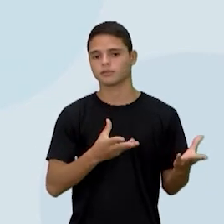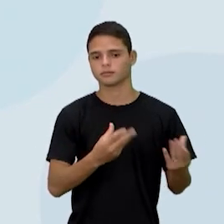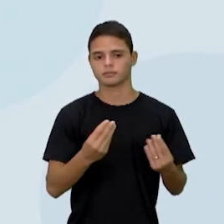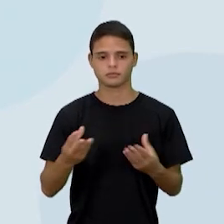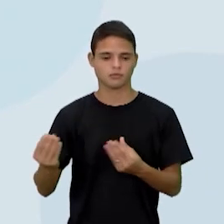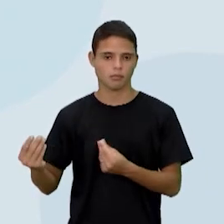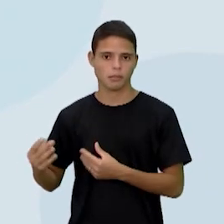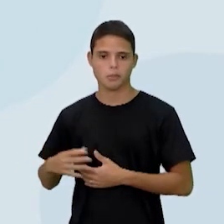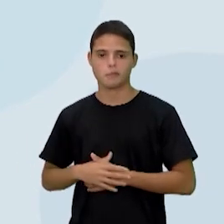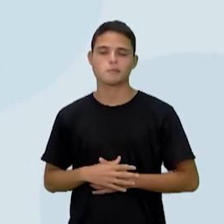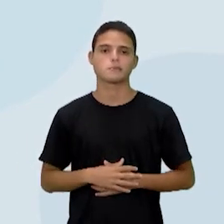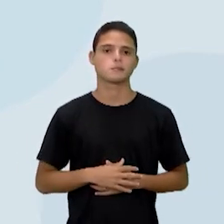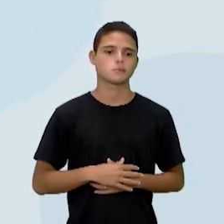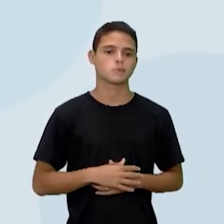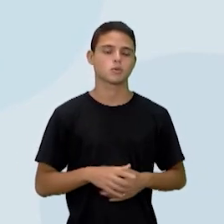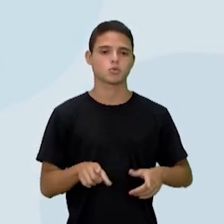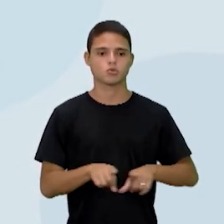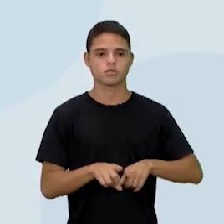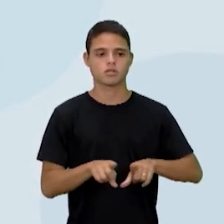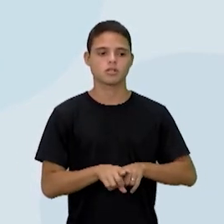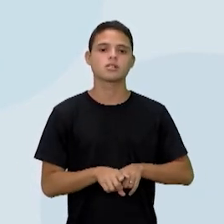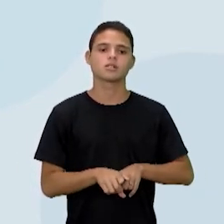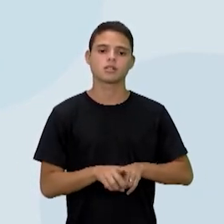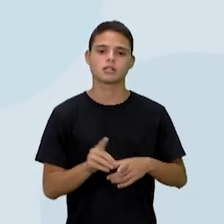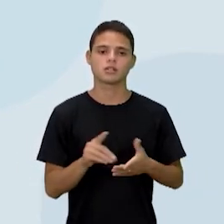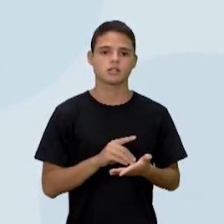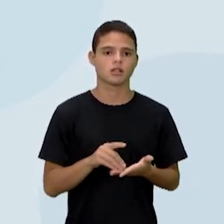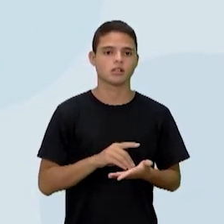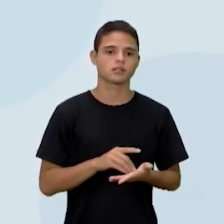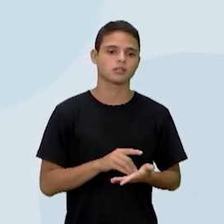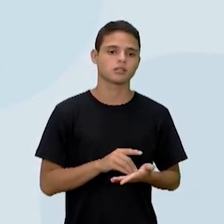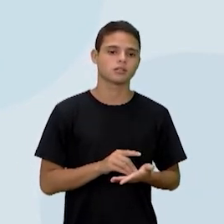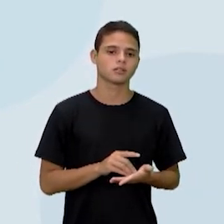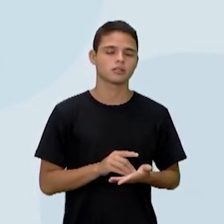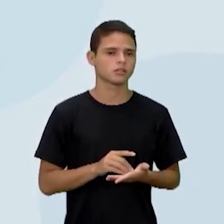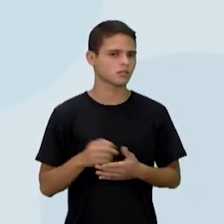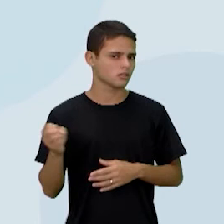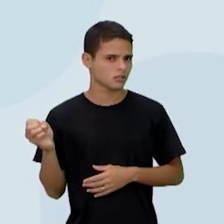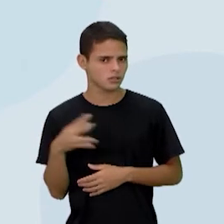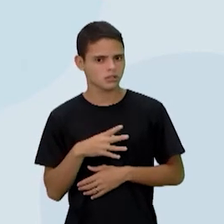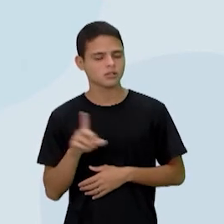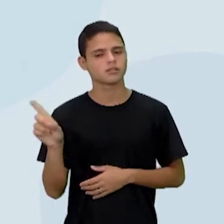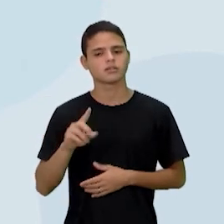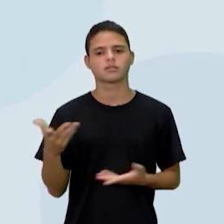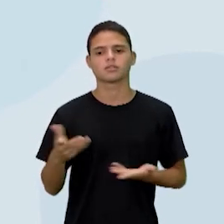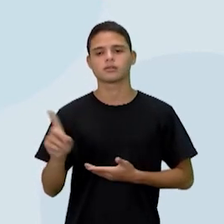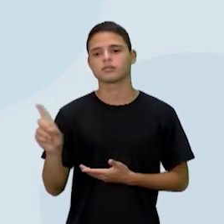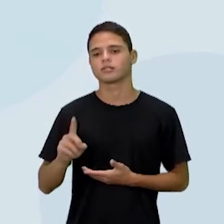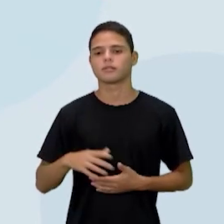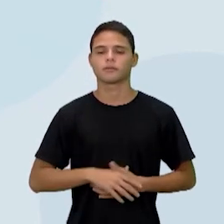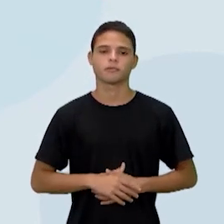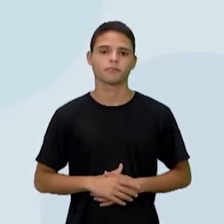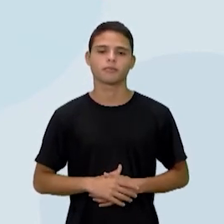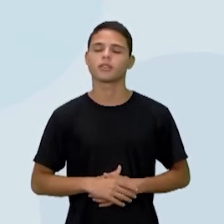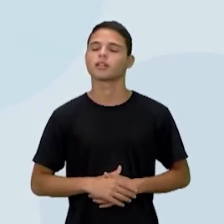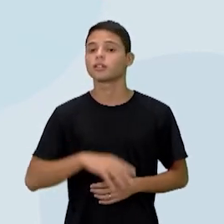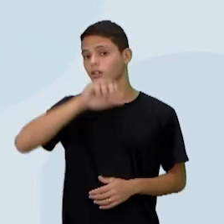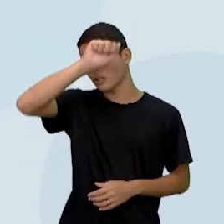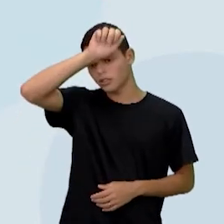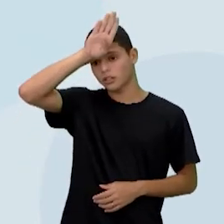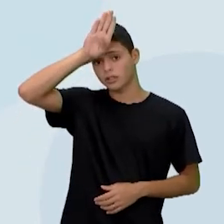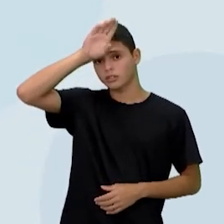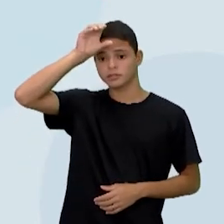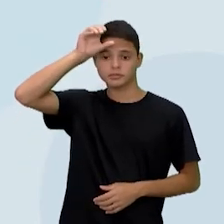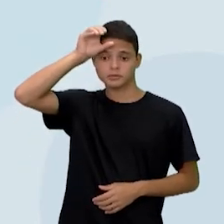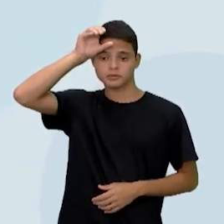questão de literacia digital. Isso não é um termo novo, não é de agora, mas é alfabetização para